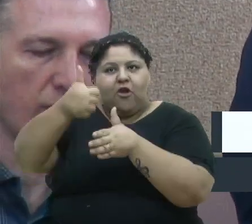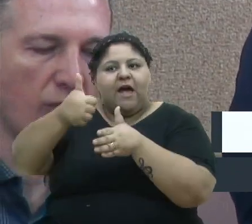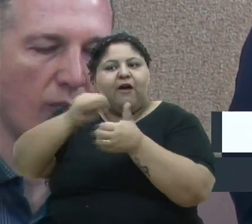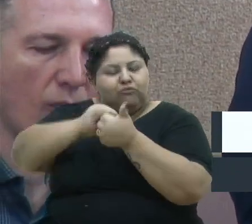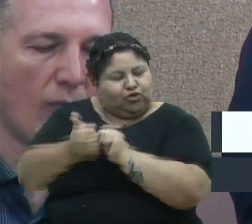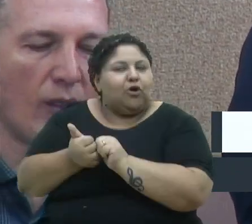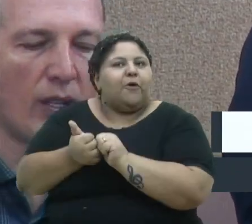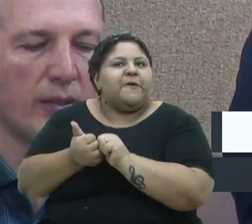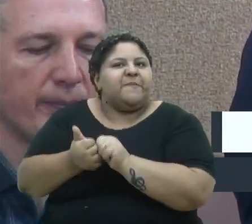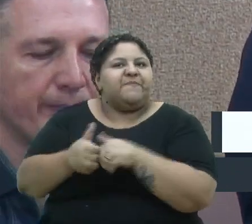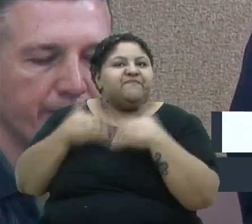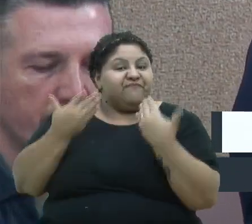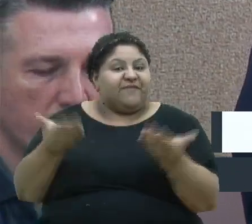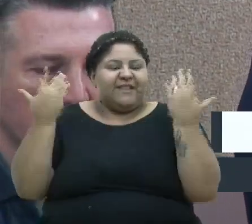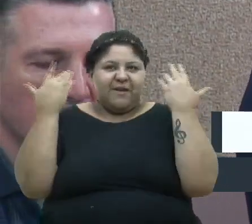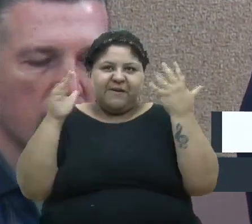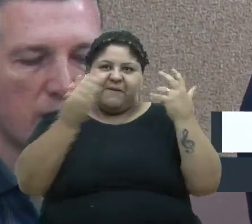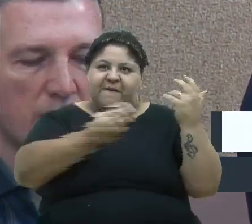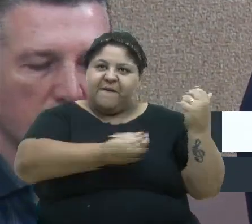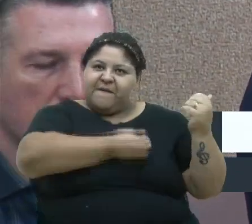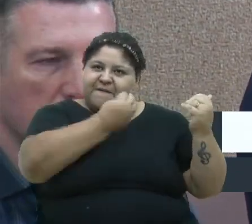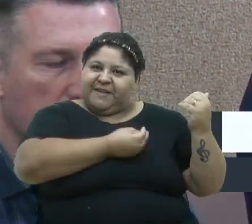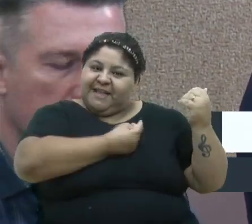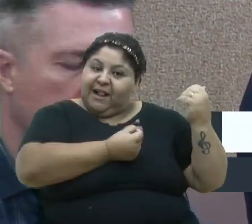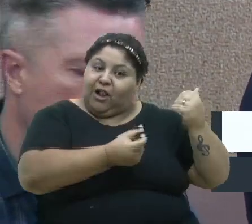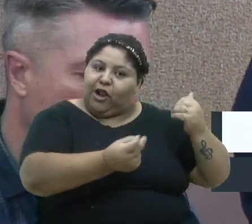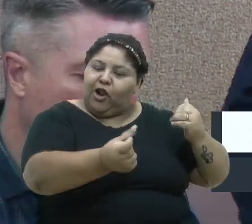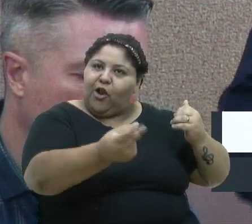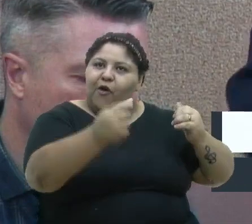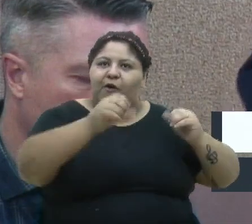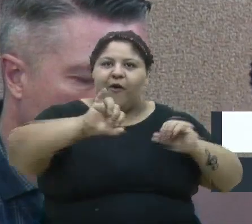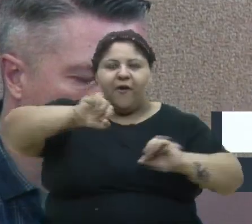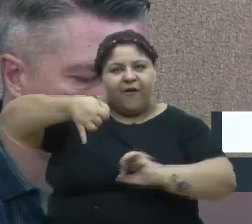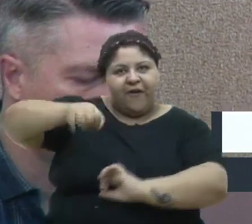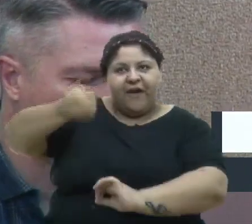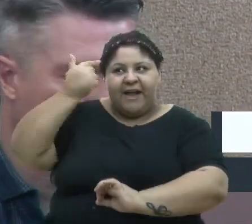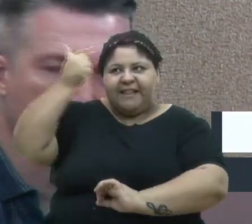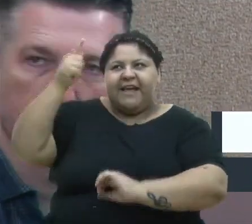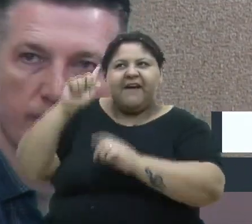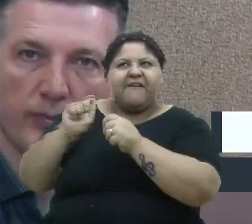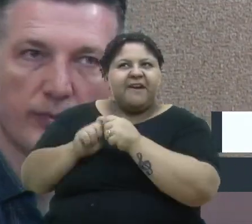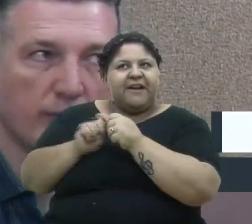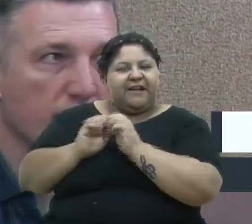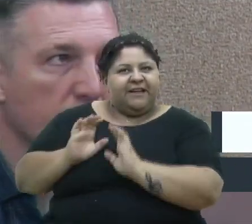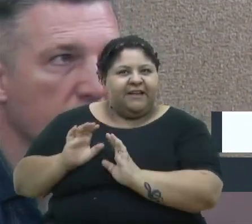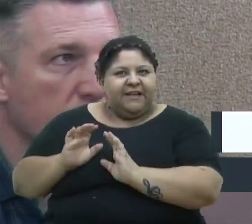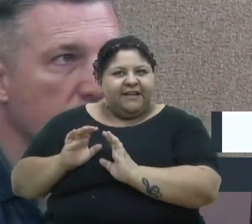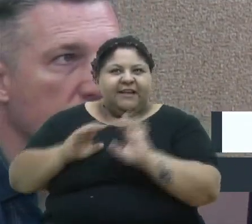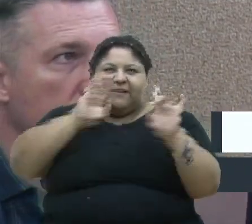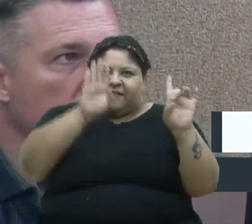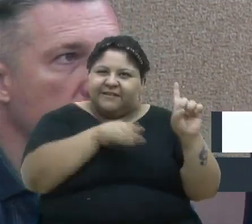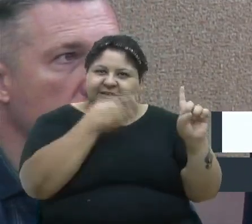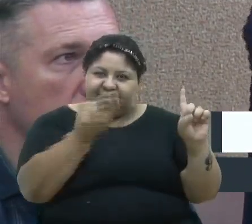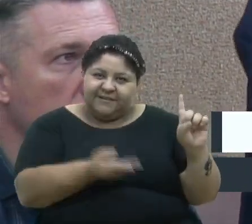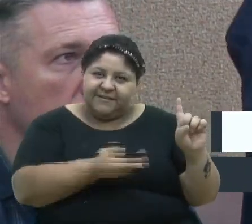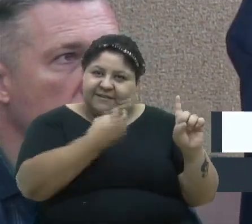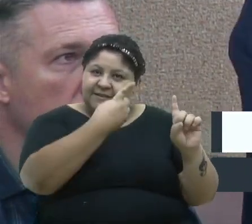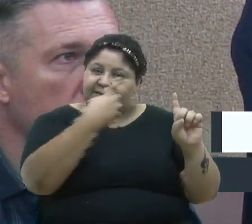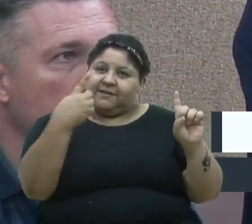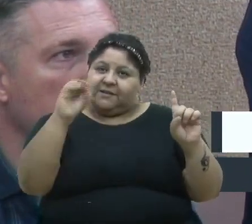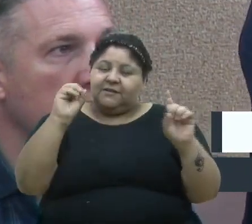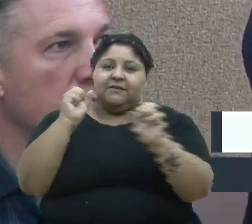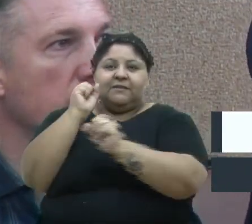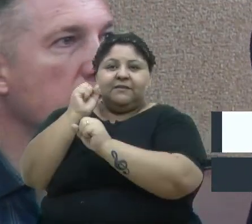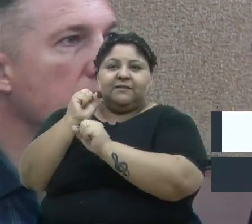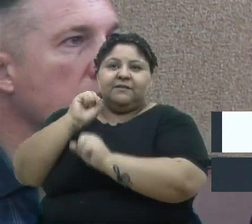Então, parabéns, vida longa ao Esporte Clube Juventude. A ideia era fazer a homenagem dos 110 anos do